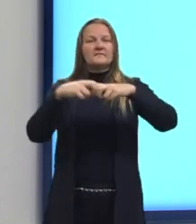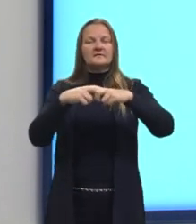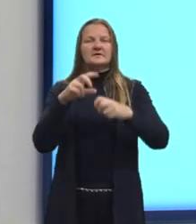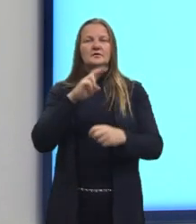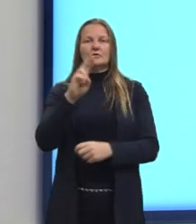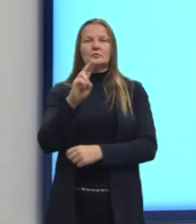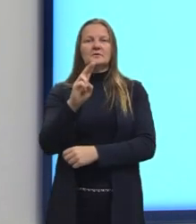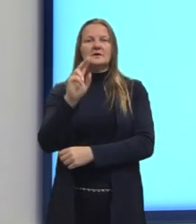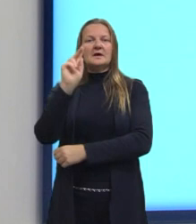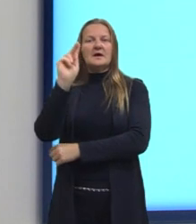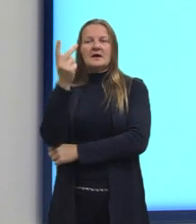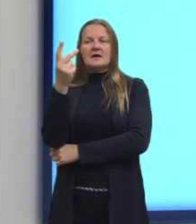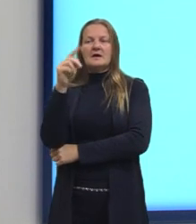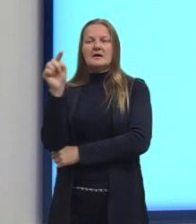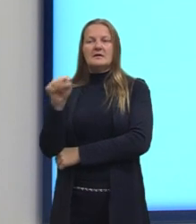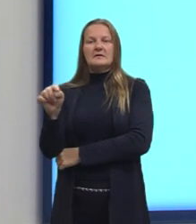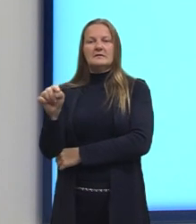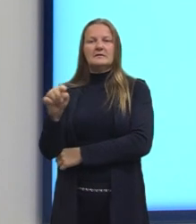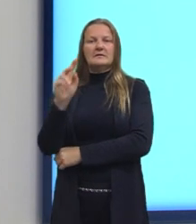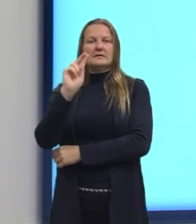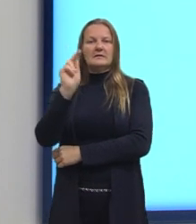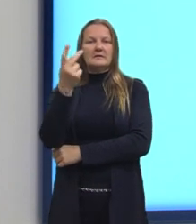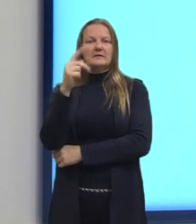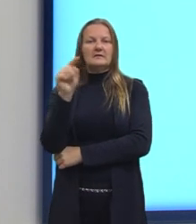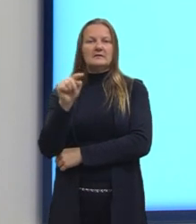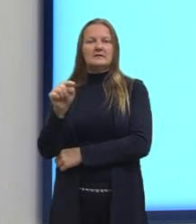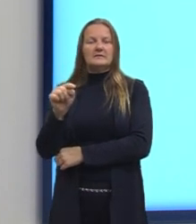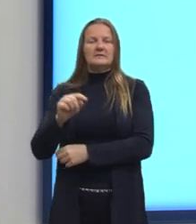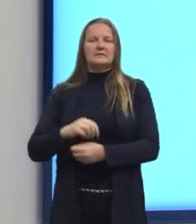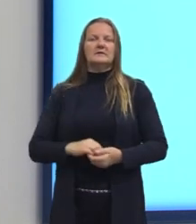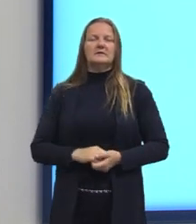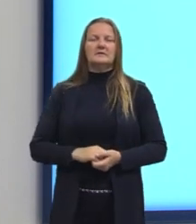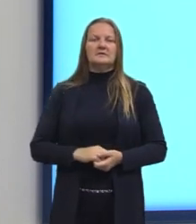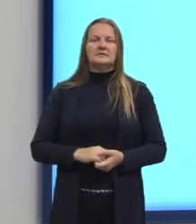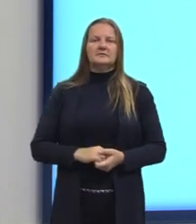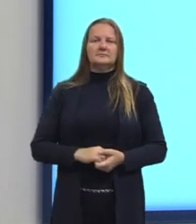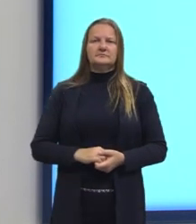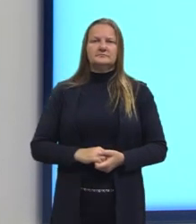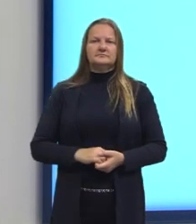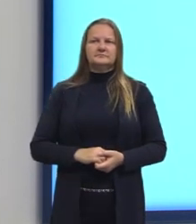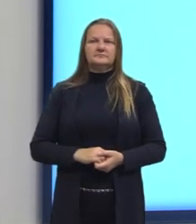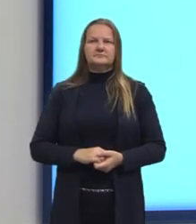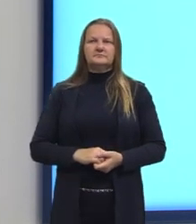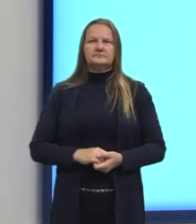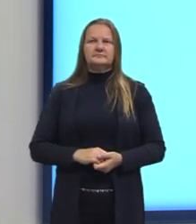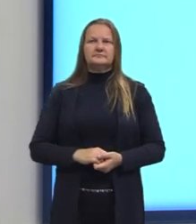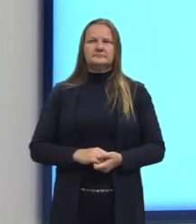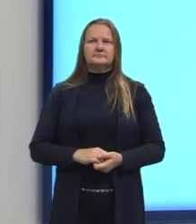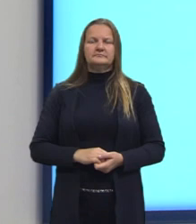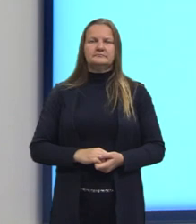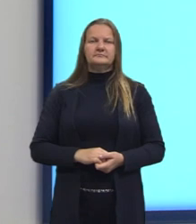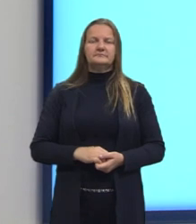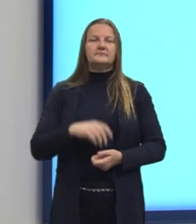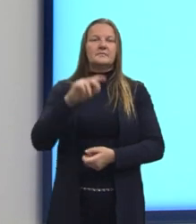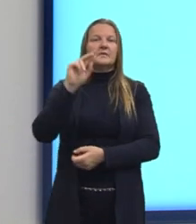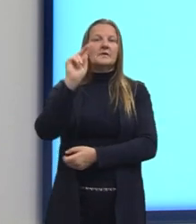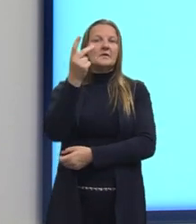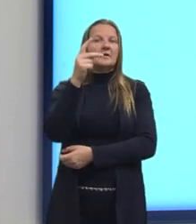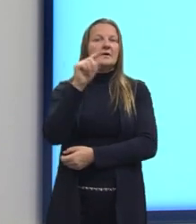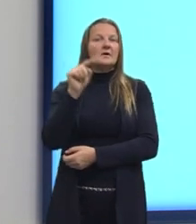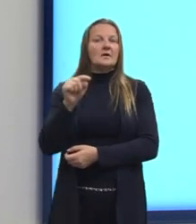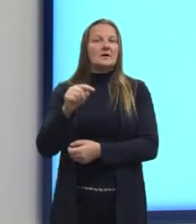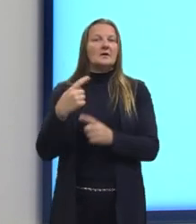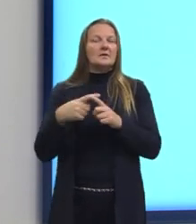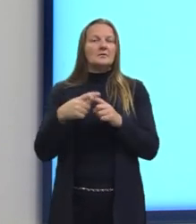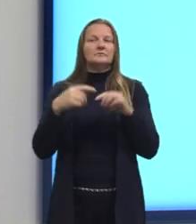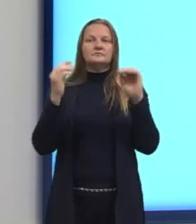ela se chama Hertz esse hz tá então Hertz né justamente como